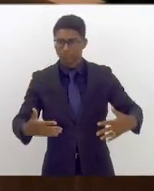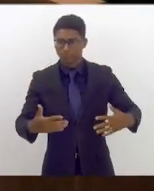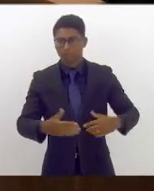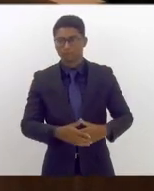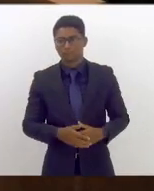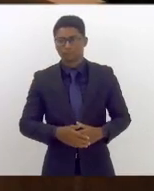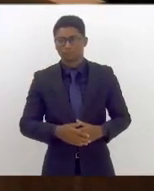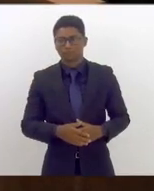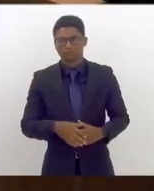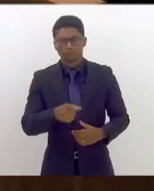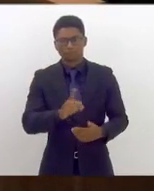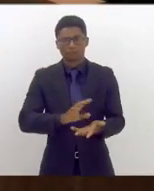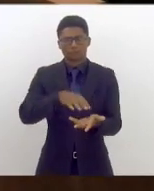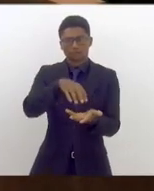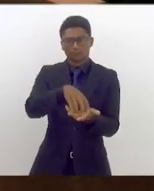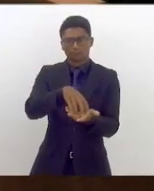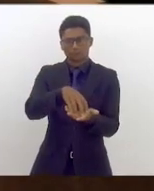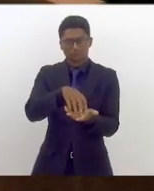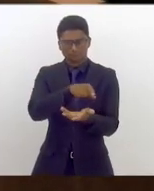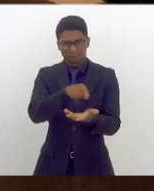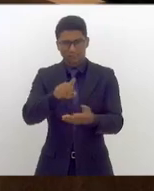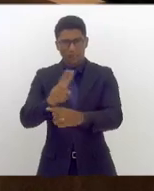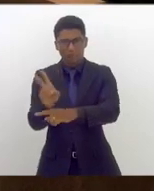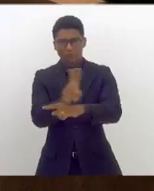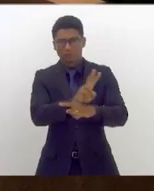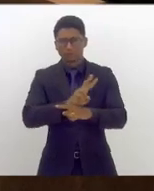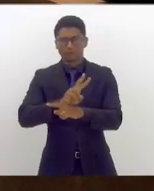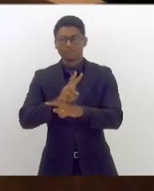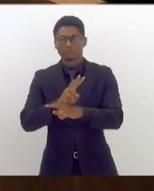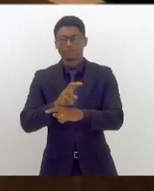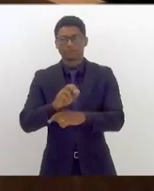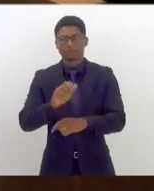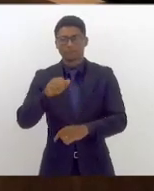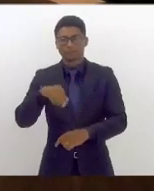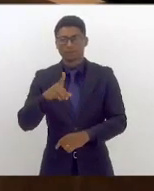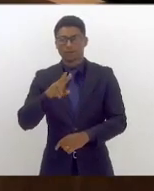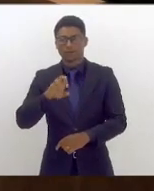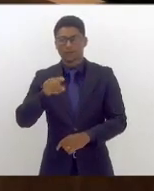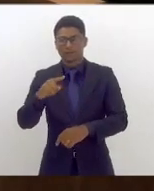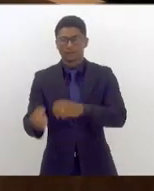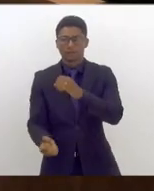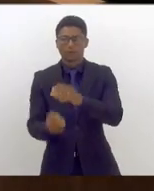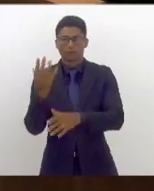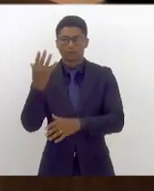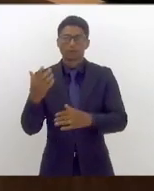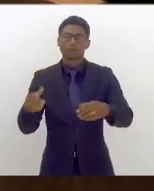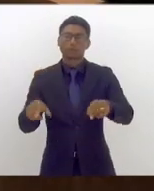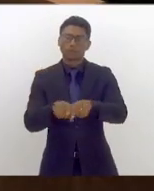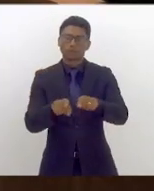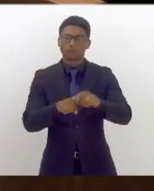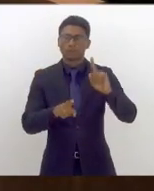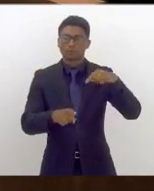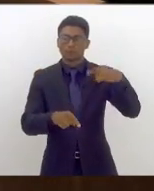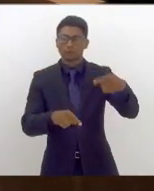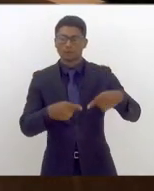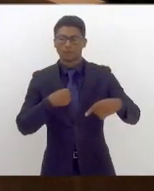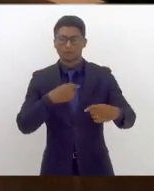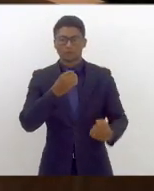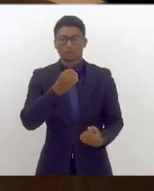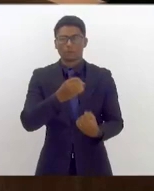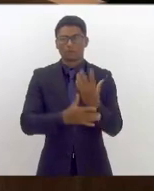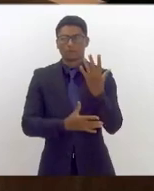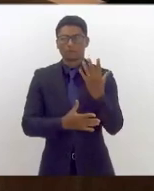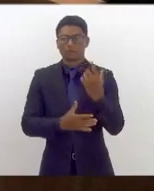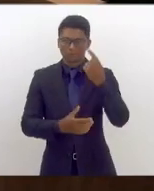tipo de unidade de conservação foi criada pelo Deputado André Correia quando era secretária depois eu criei André Correia um refúgio